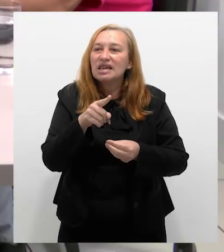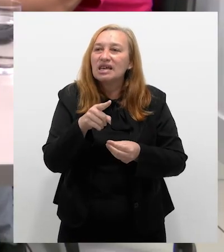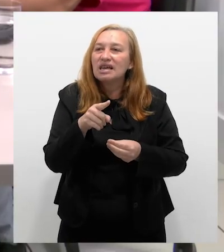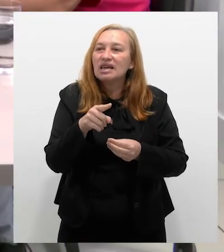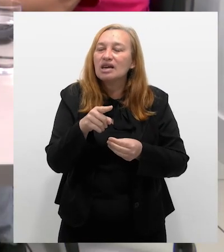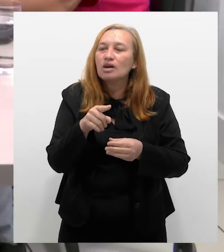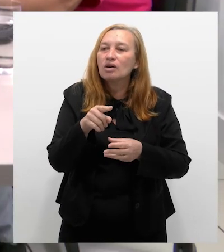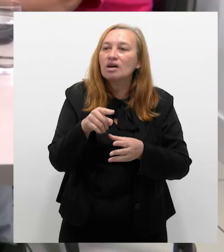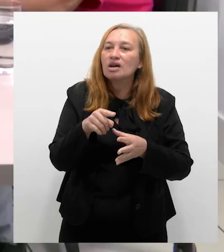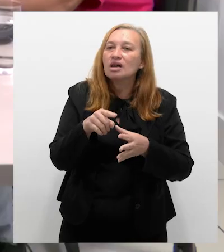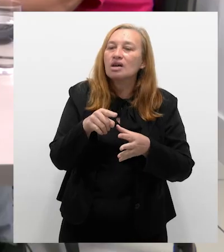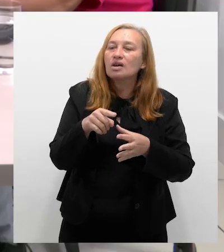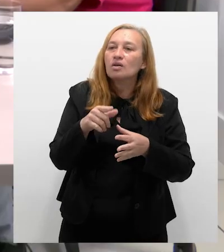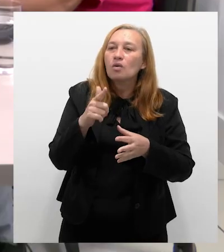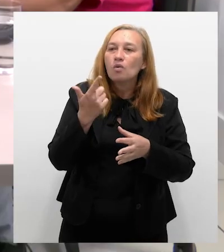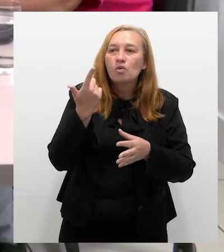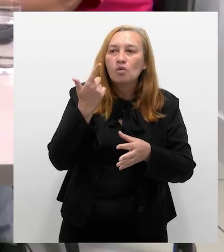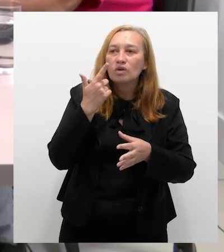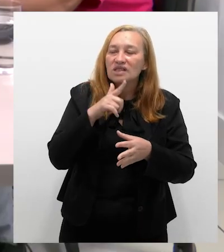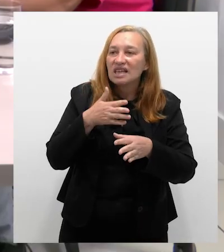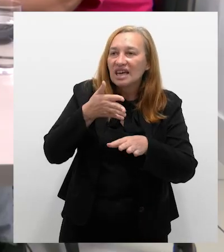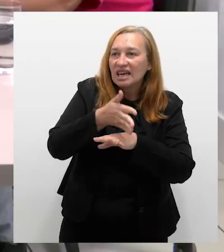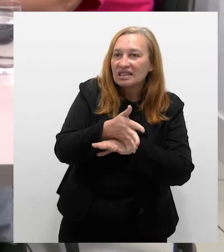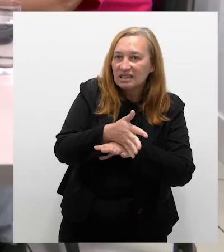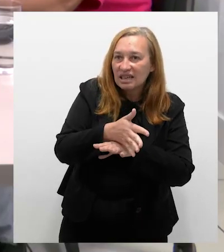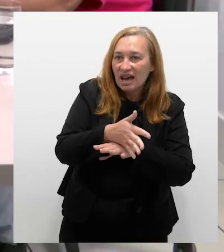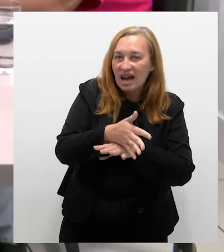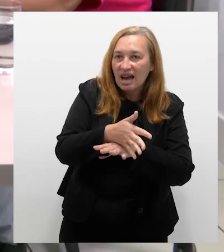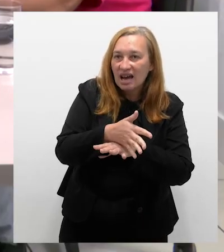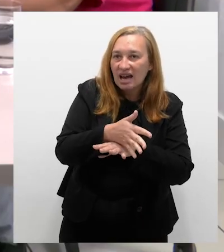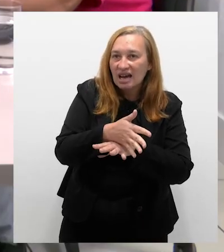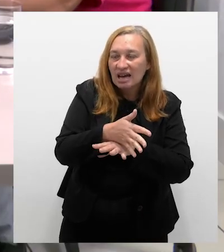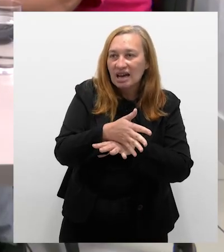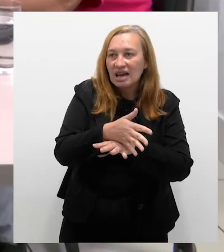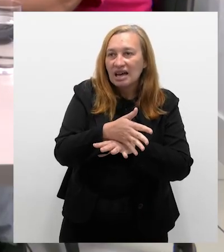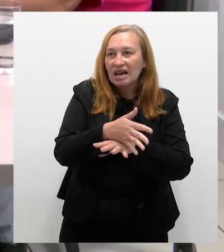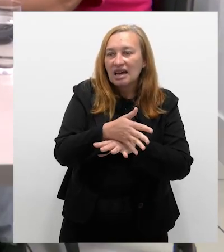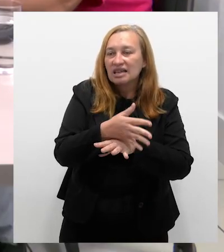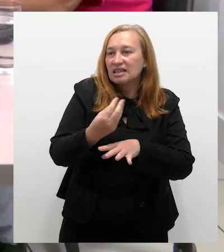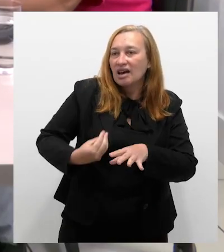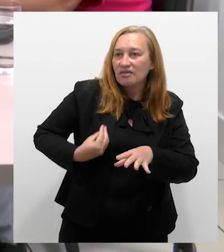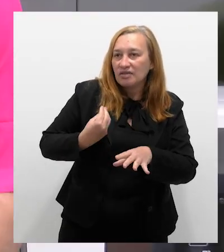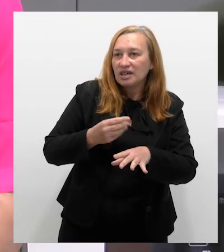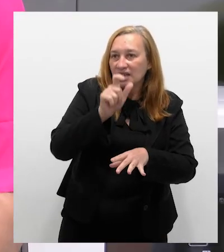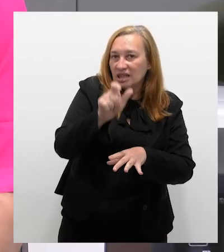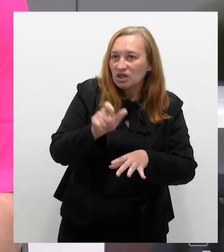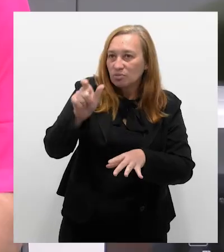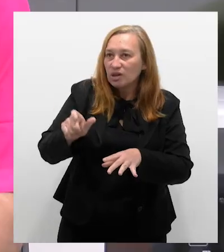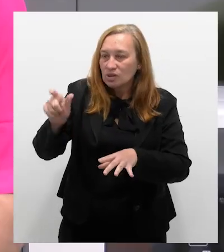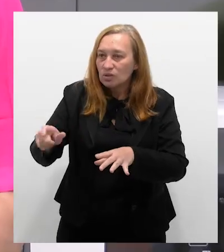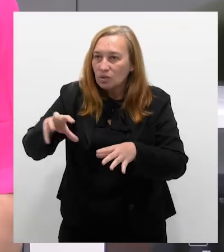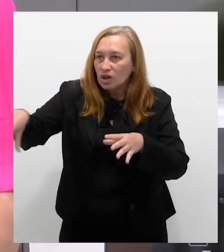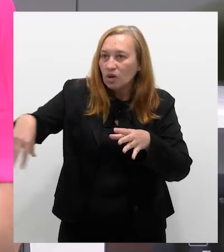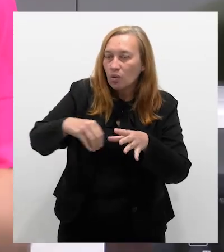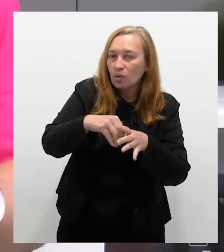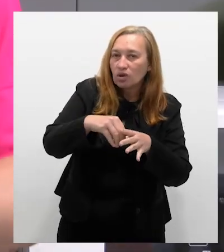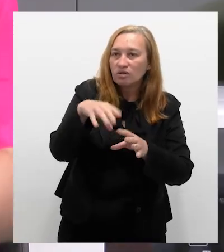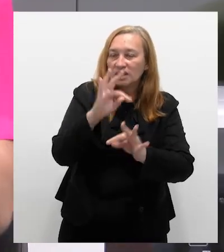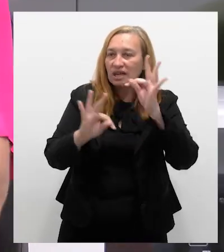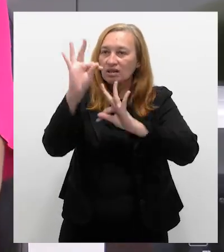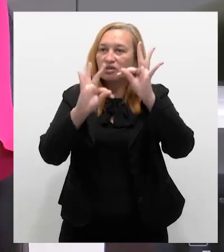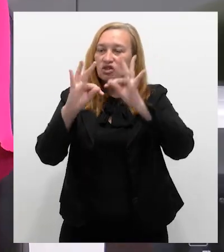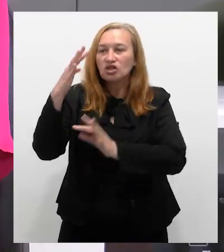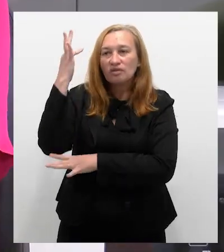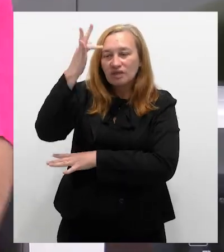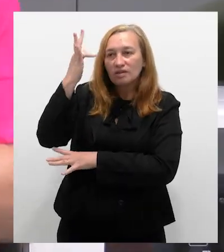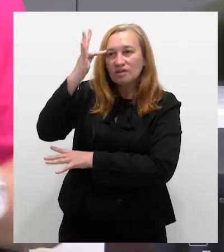com tecnologia e consegue entrar na vida da rapaziada, da galera toda, Sim. com a filosofia e com a